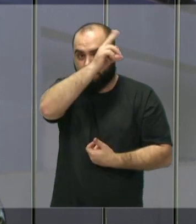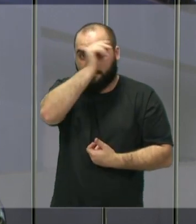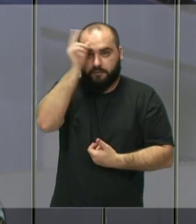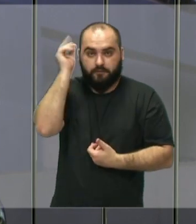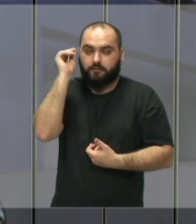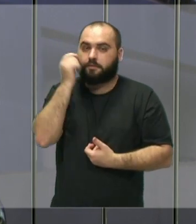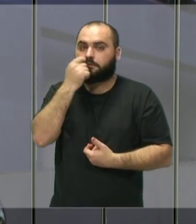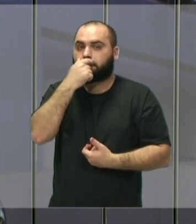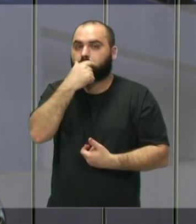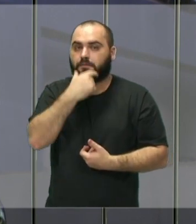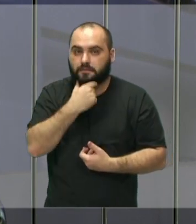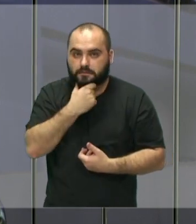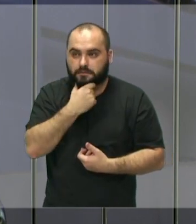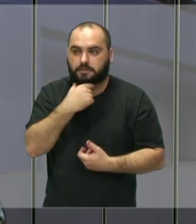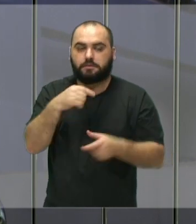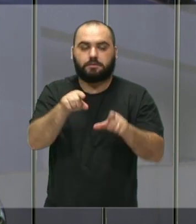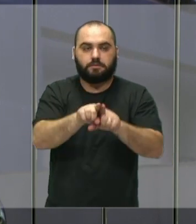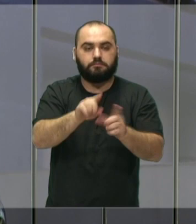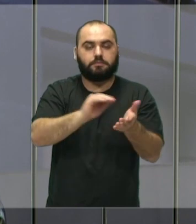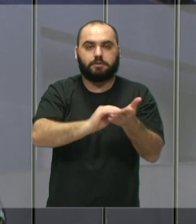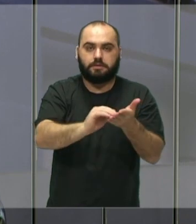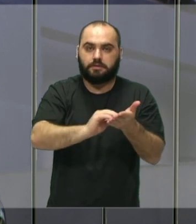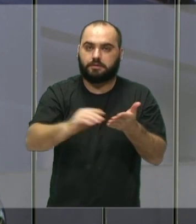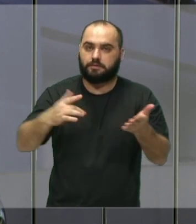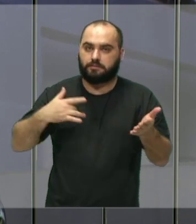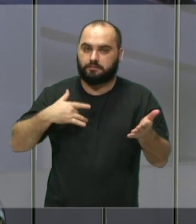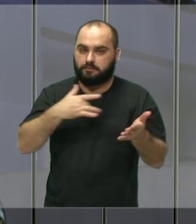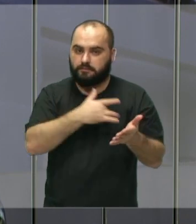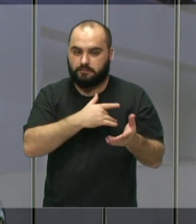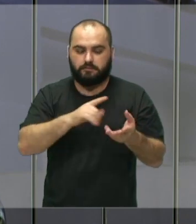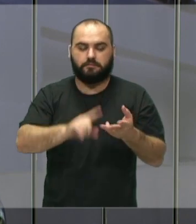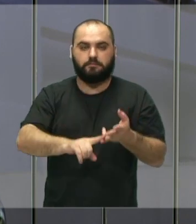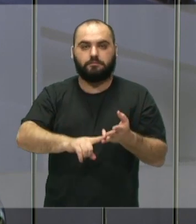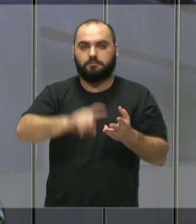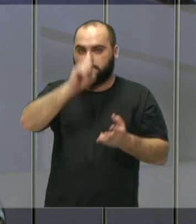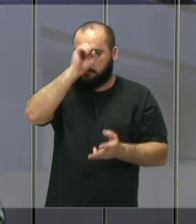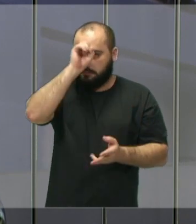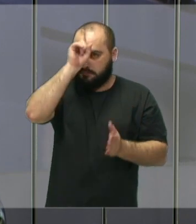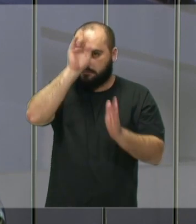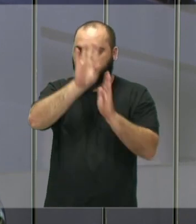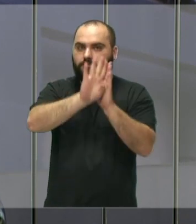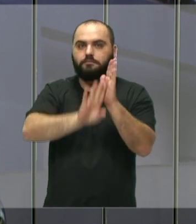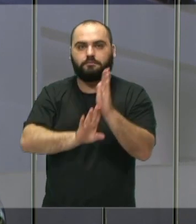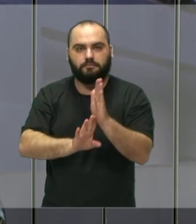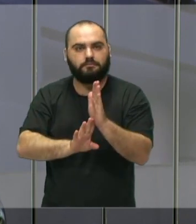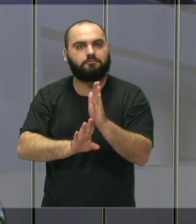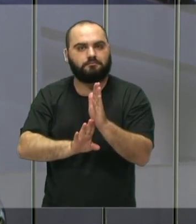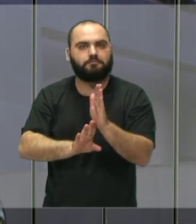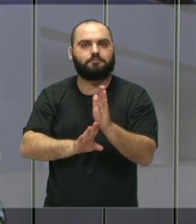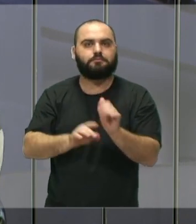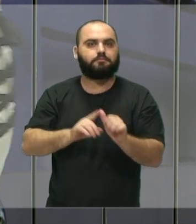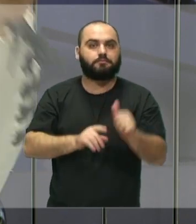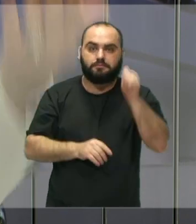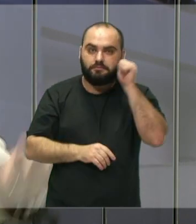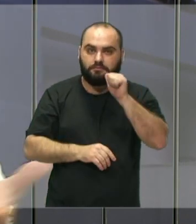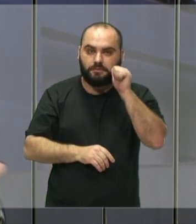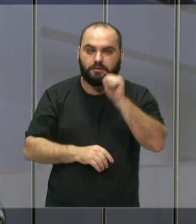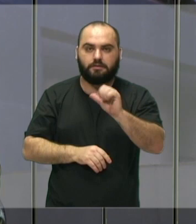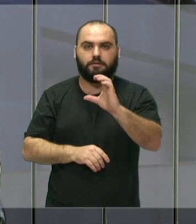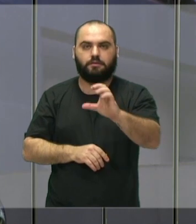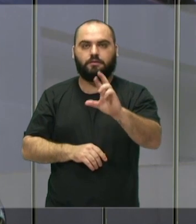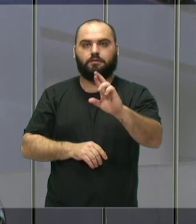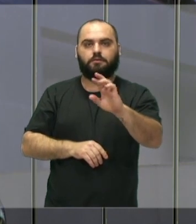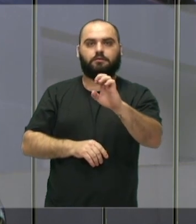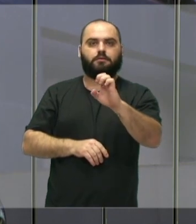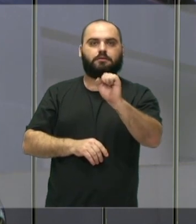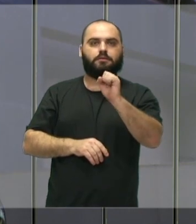Volney e à Secretaria de Saúde e ao Marieta por abrir assistência social e as meninas do Crescem,